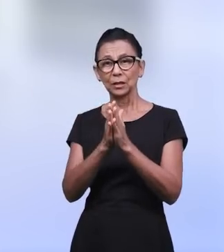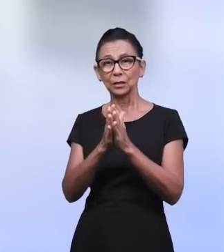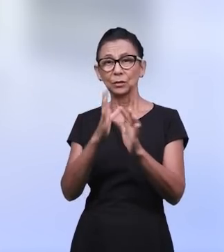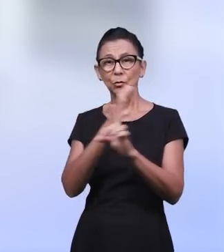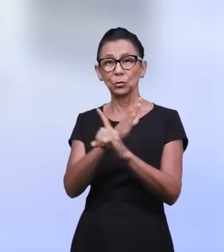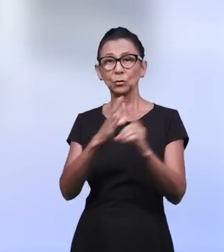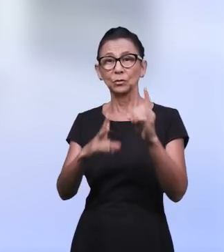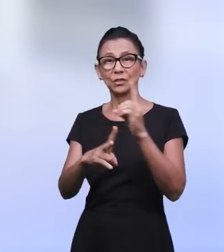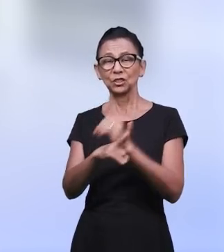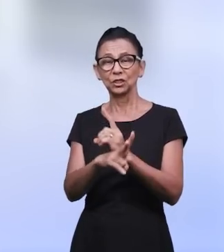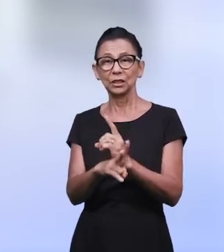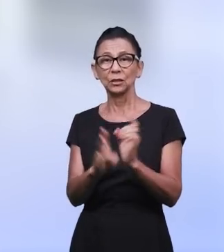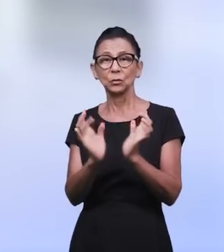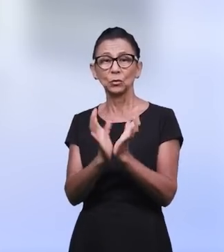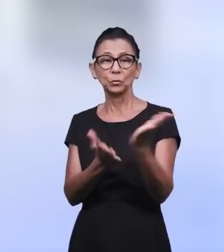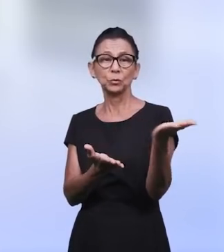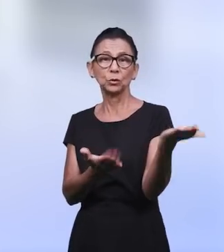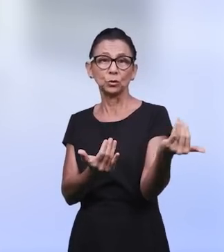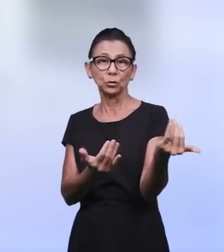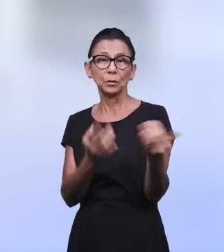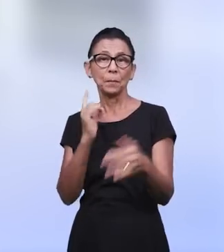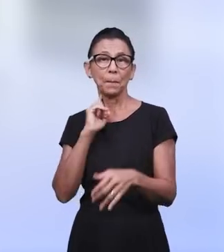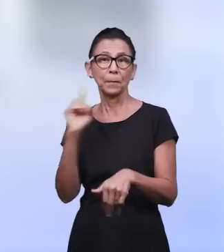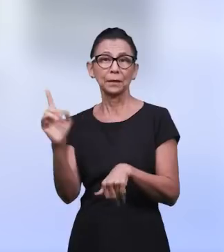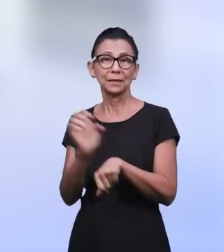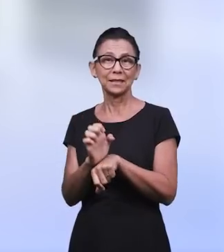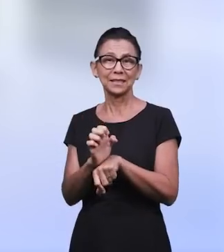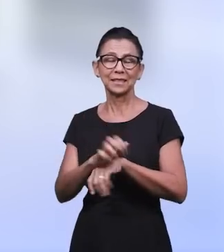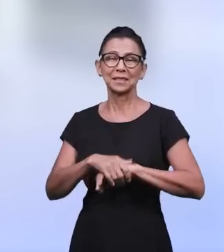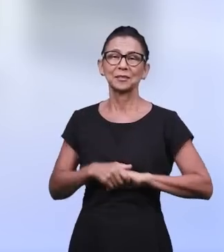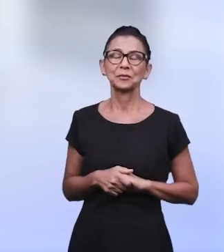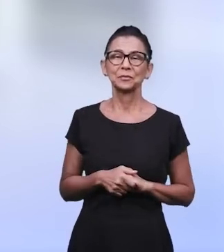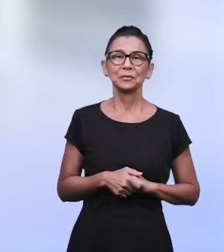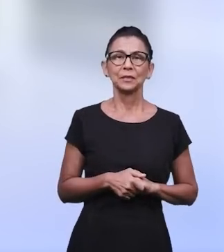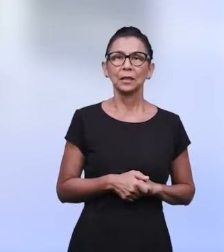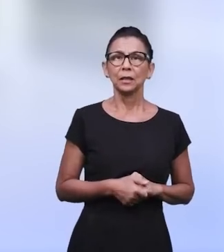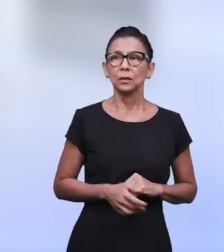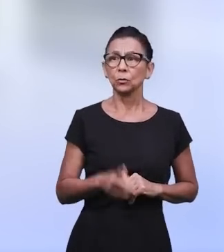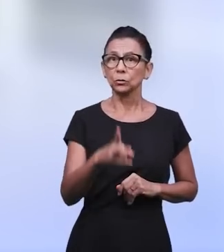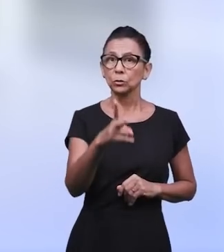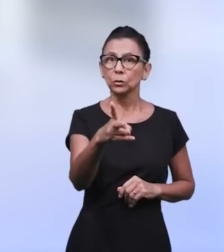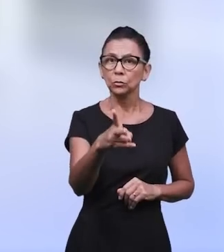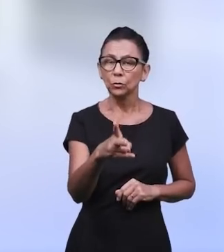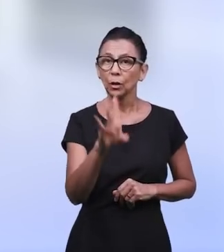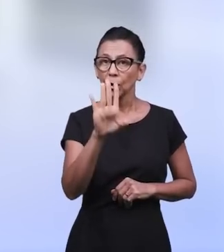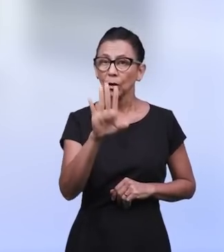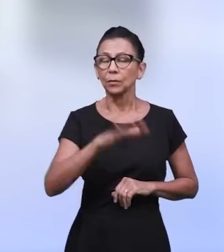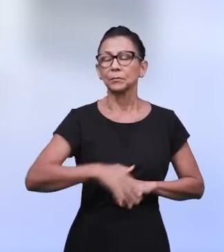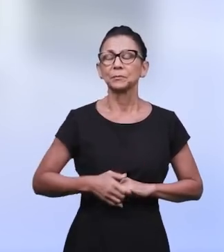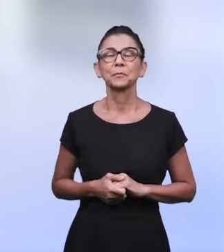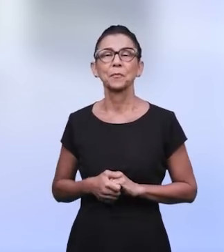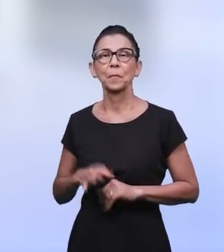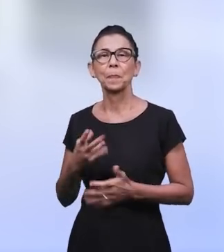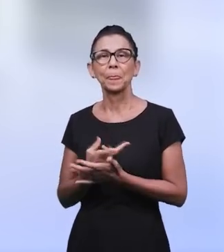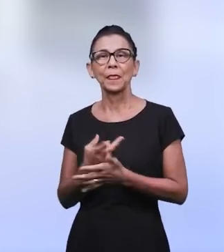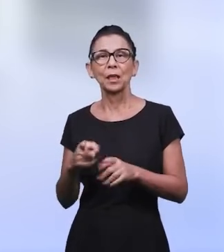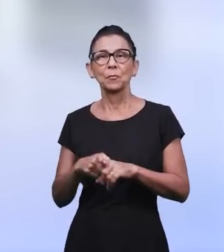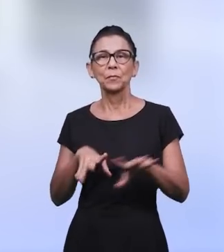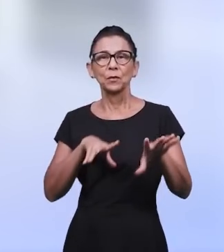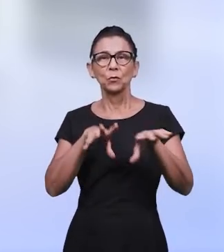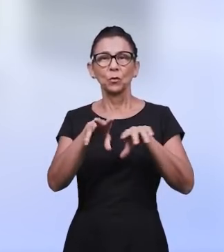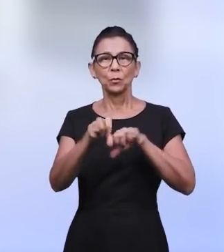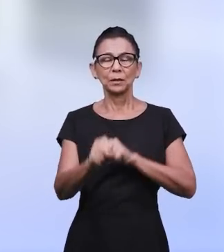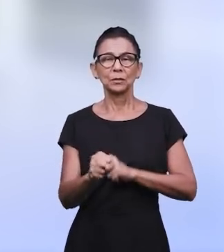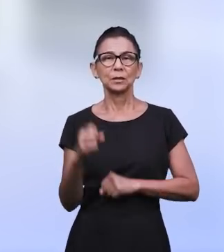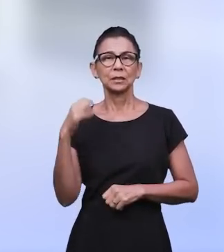com jovens em Arcos, Minas Gerais. O Manaim News não para, tem mais eventos. Aconteceu também uma